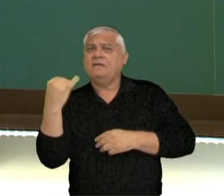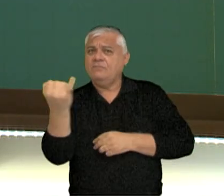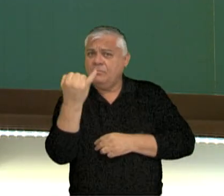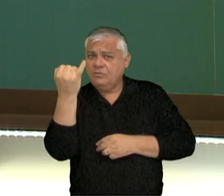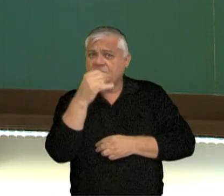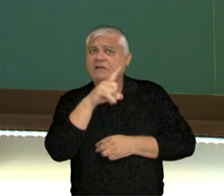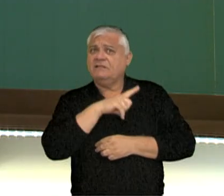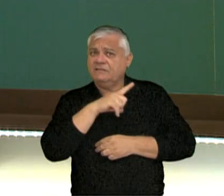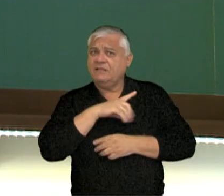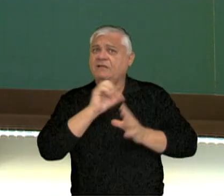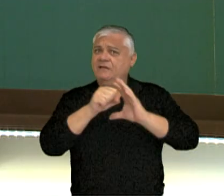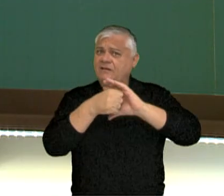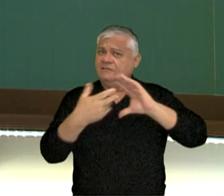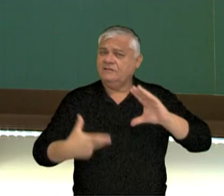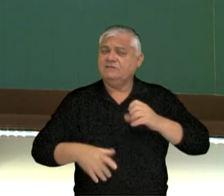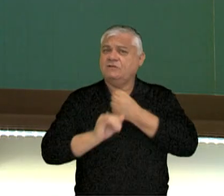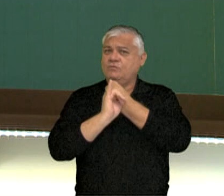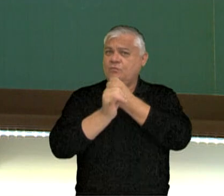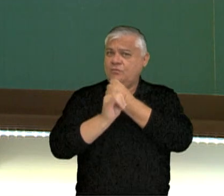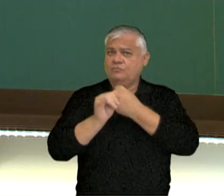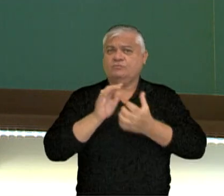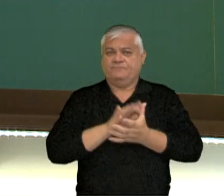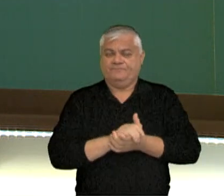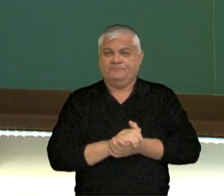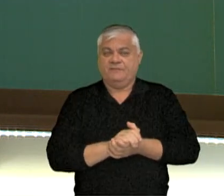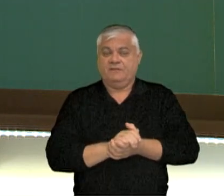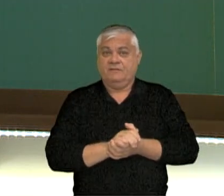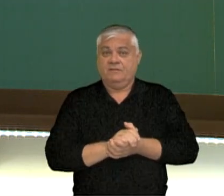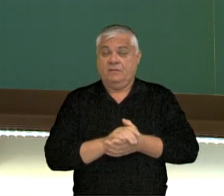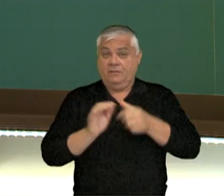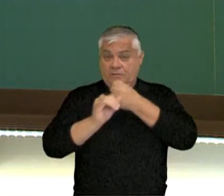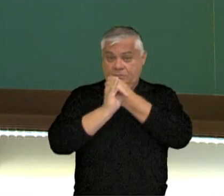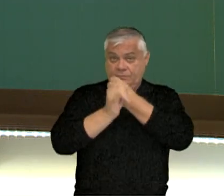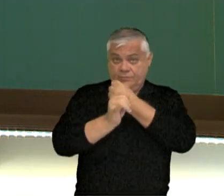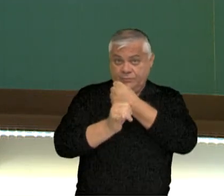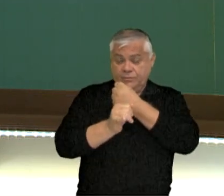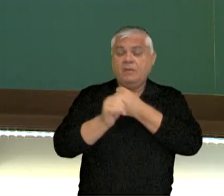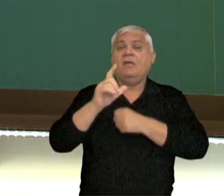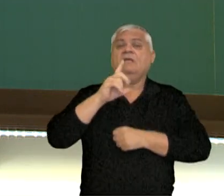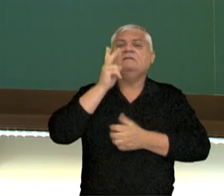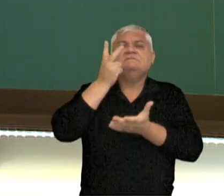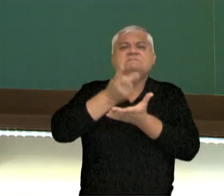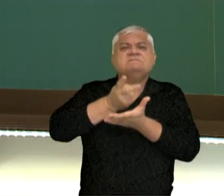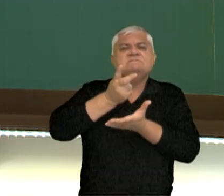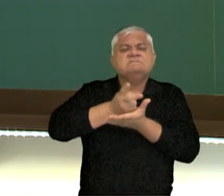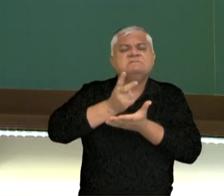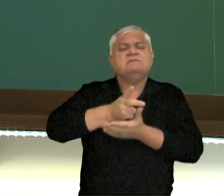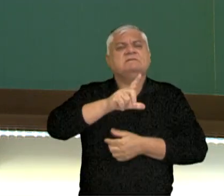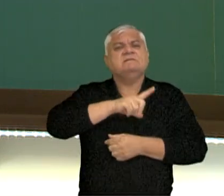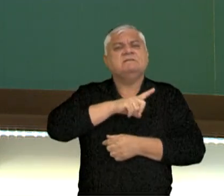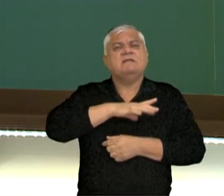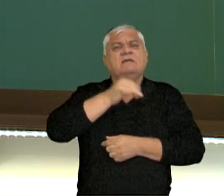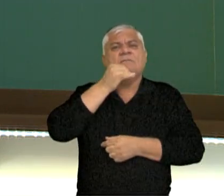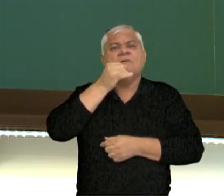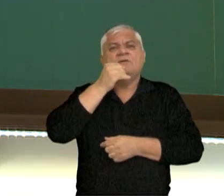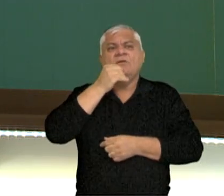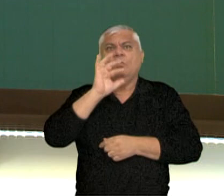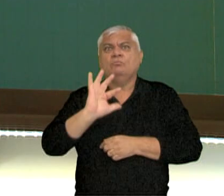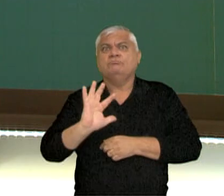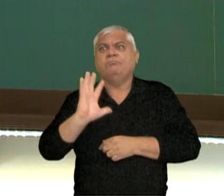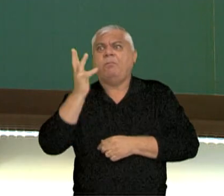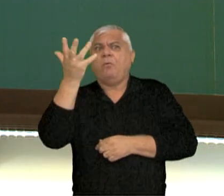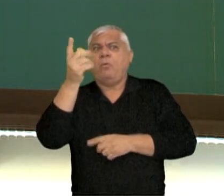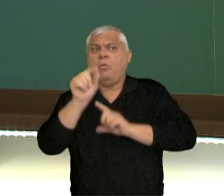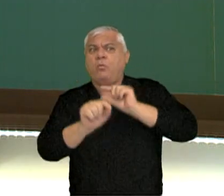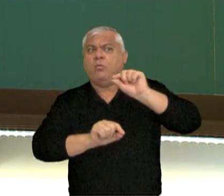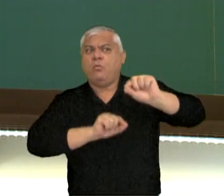essa caracterização do conto. No conto, inclusive, sempre tem ali um clímax, alguma coisa que